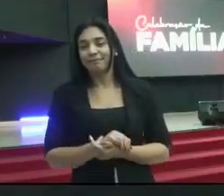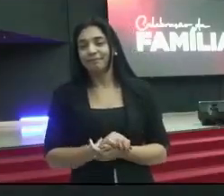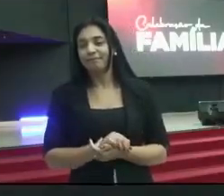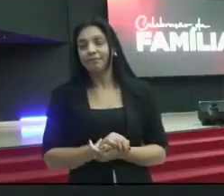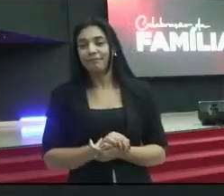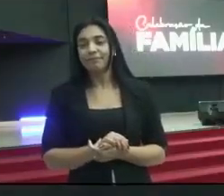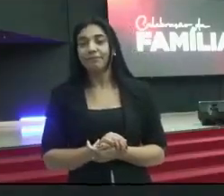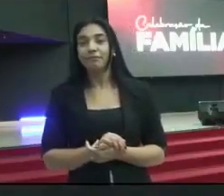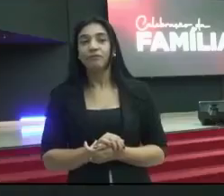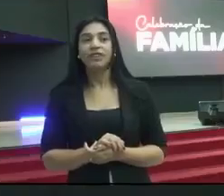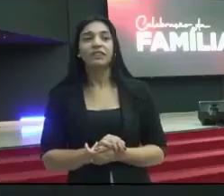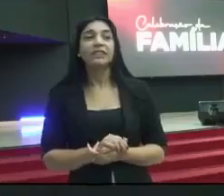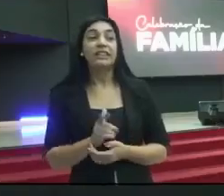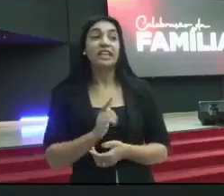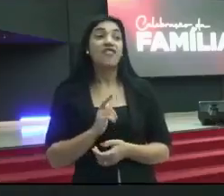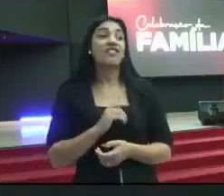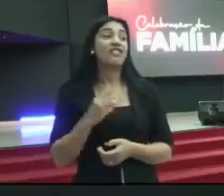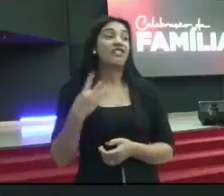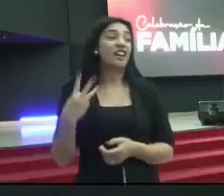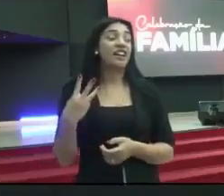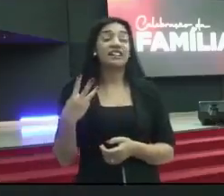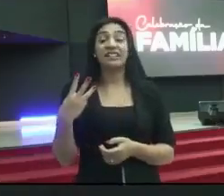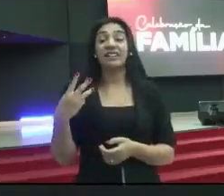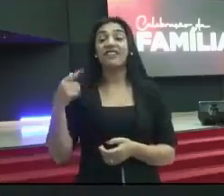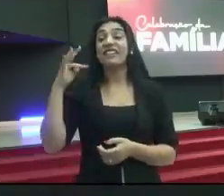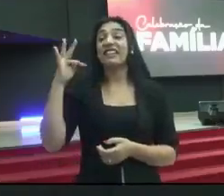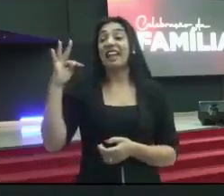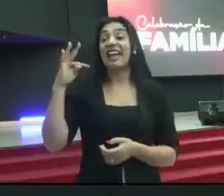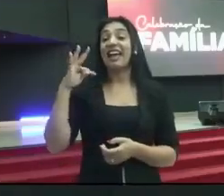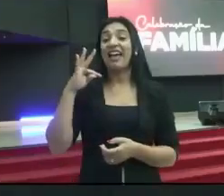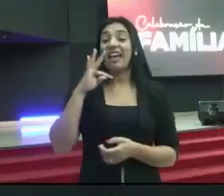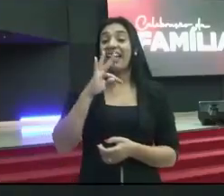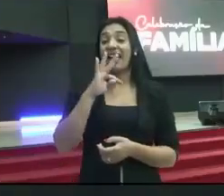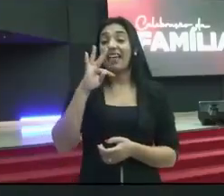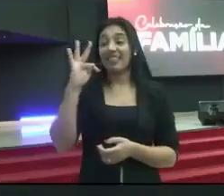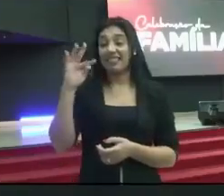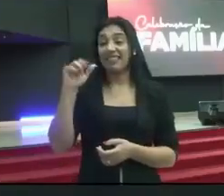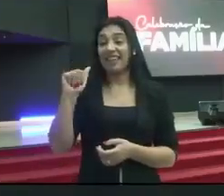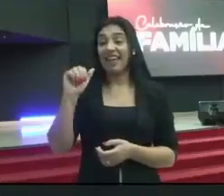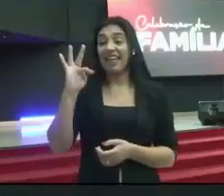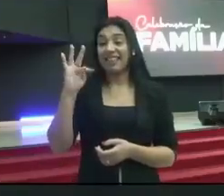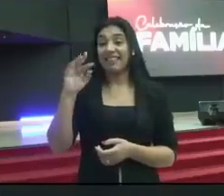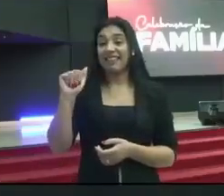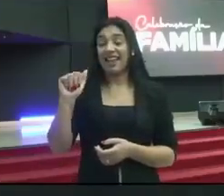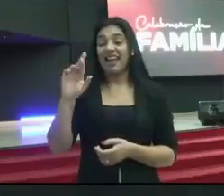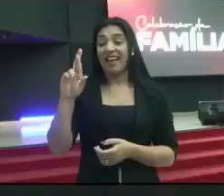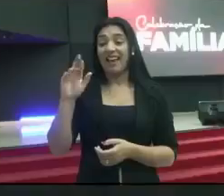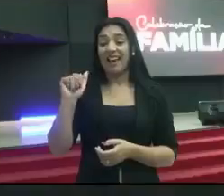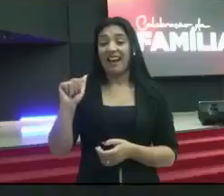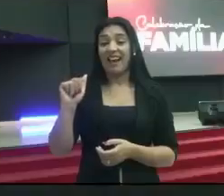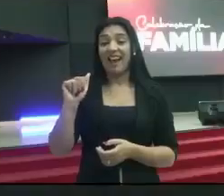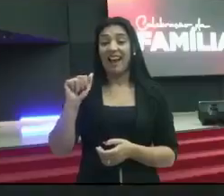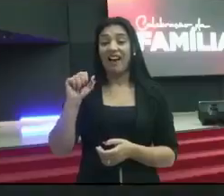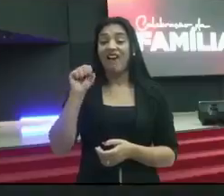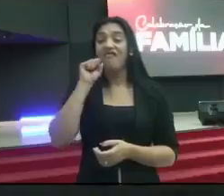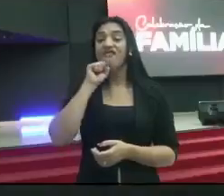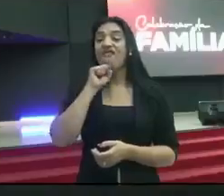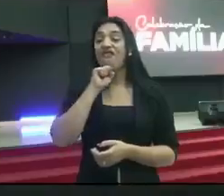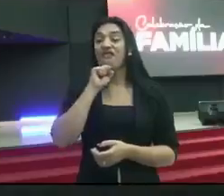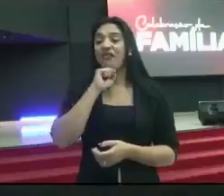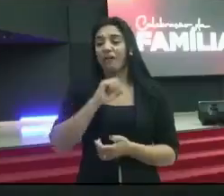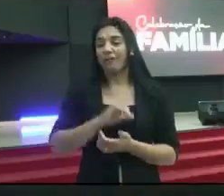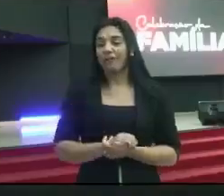Bom, se você teve trisavós, você teve tatará. São quantos?